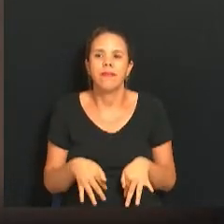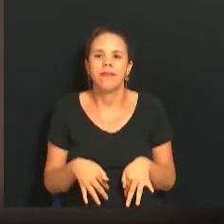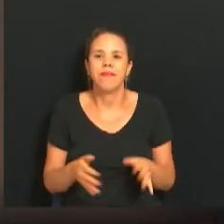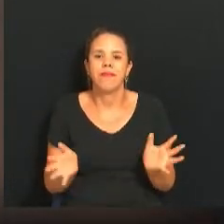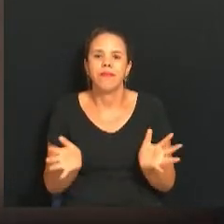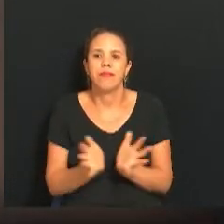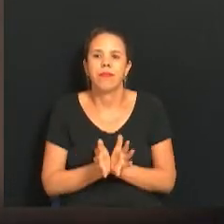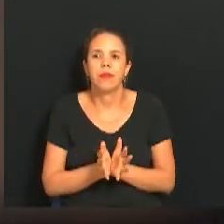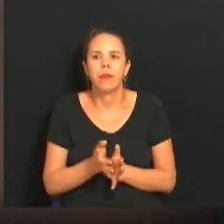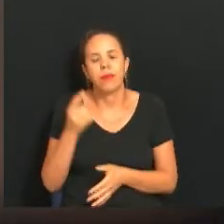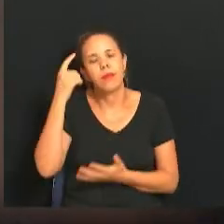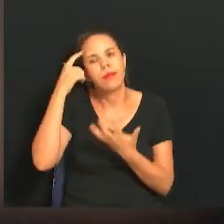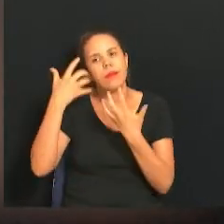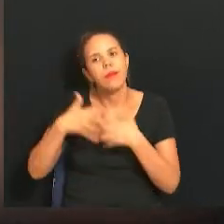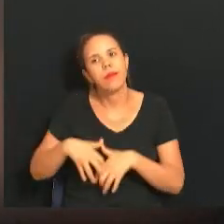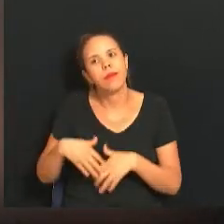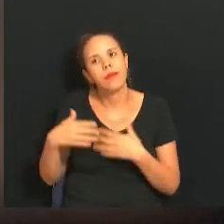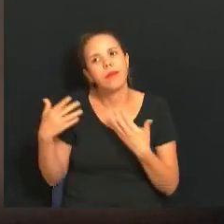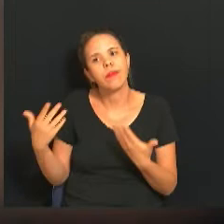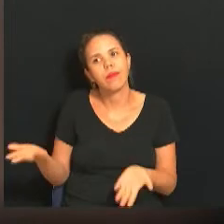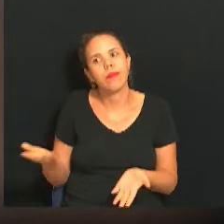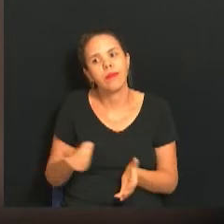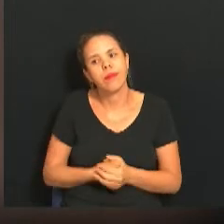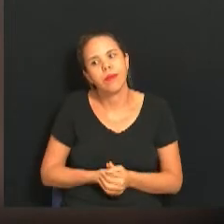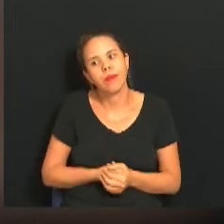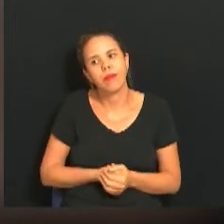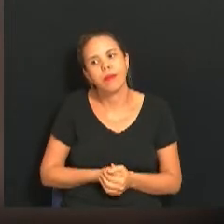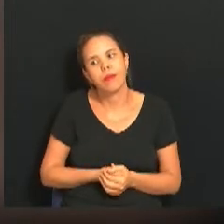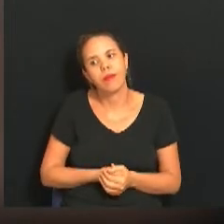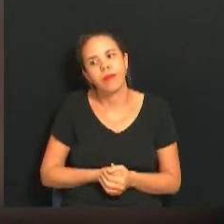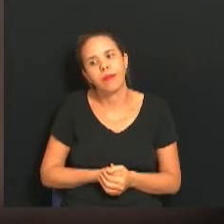já pensando aqui em